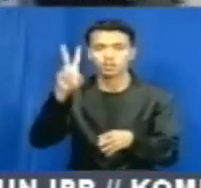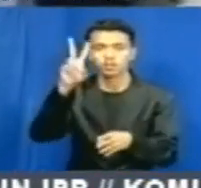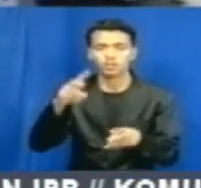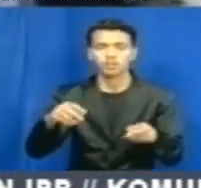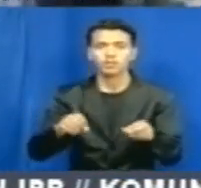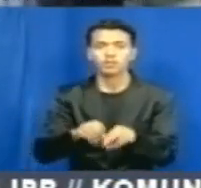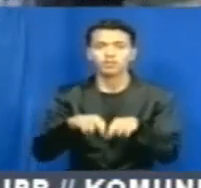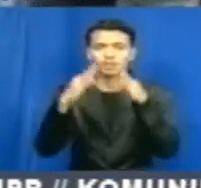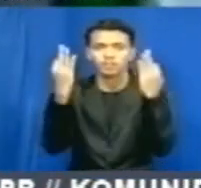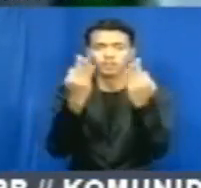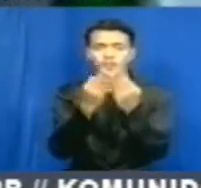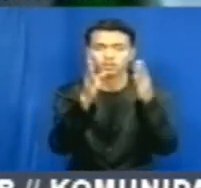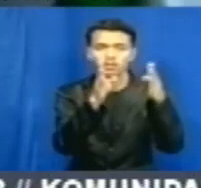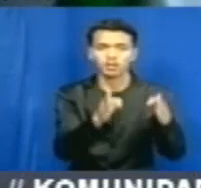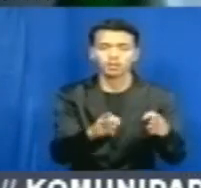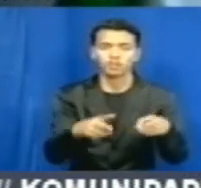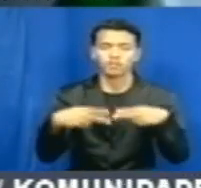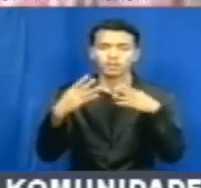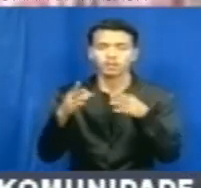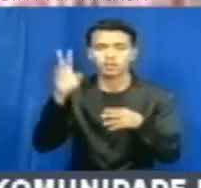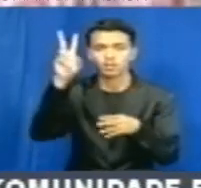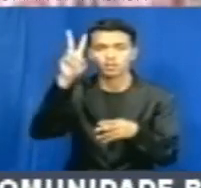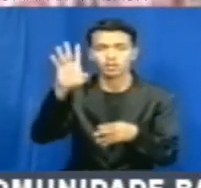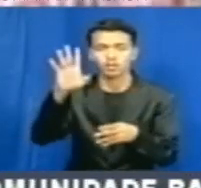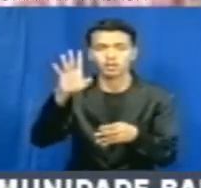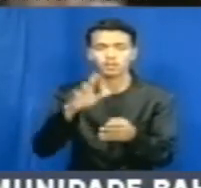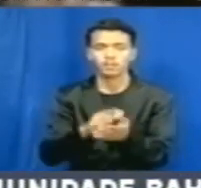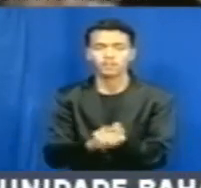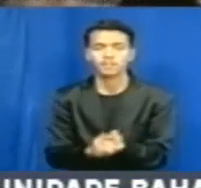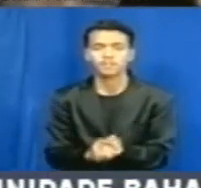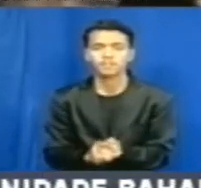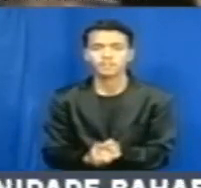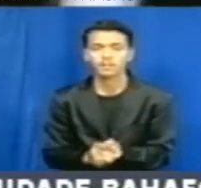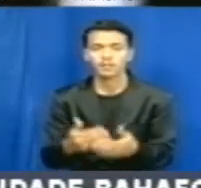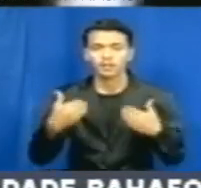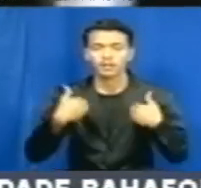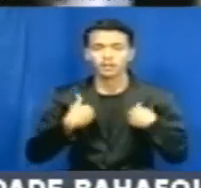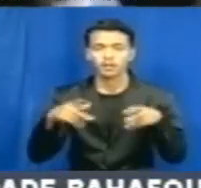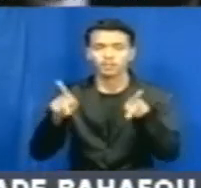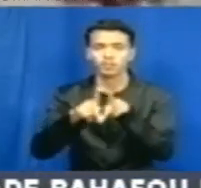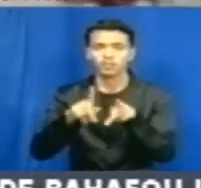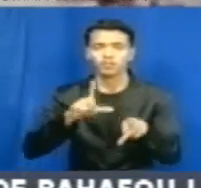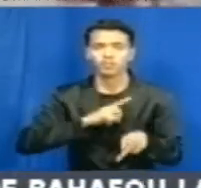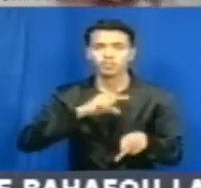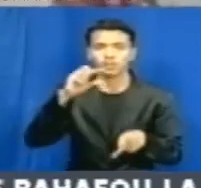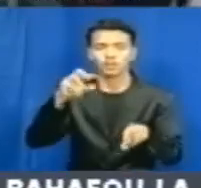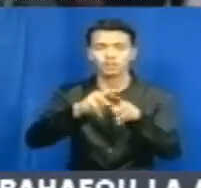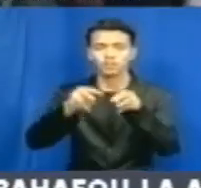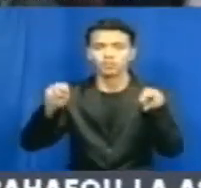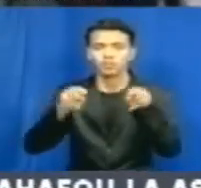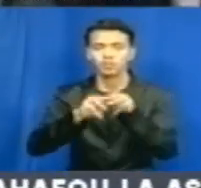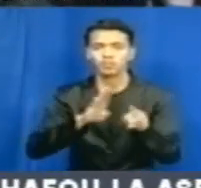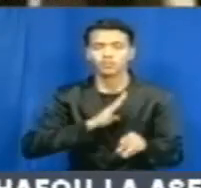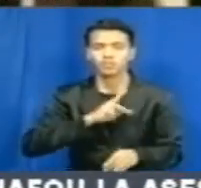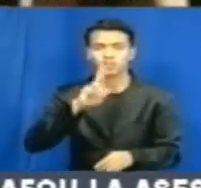matrian na lima seluk nia ruin, tu ritual umalisang Naisege no abagianian, ihe posto Laga, municipio Baucau. Husi